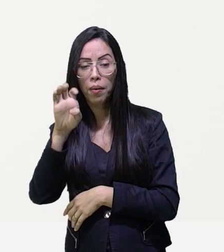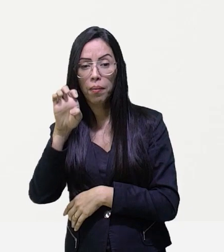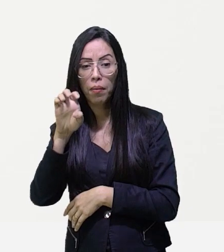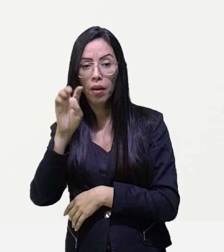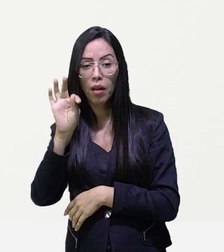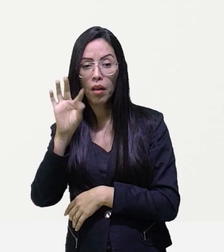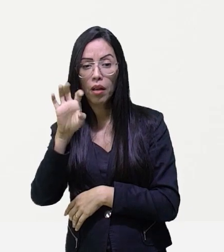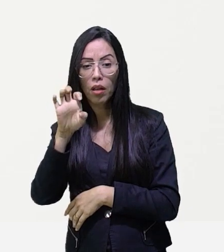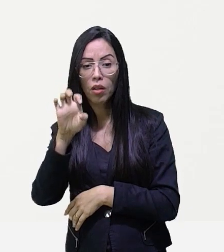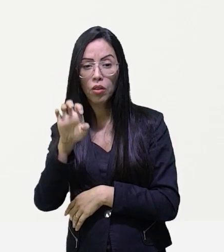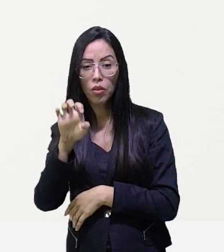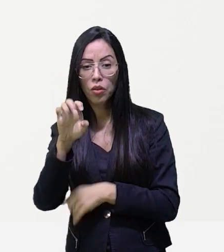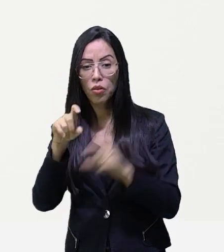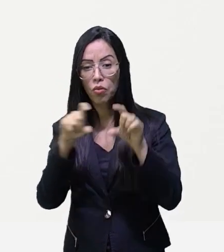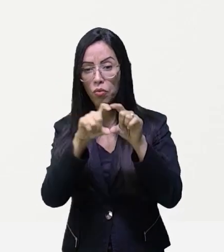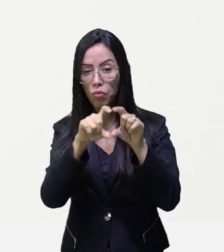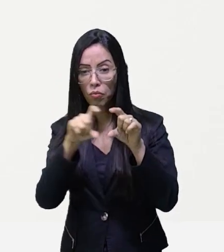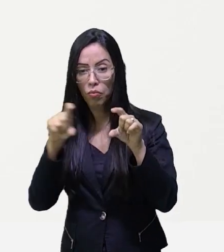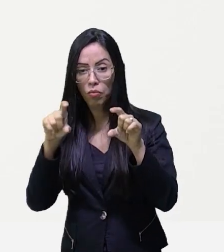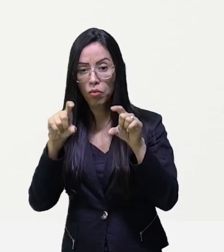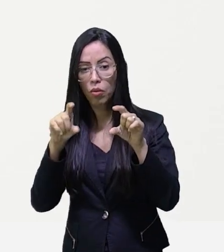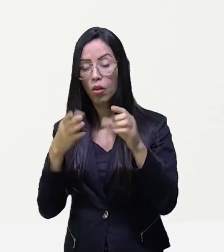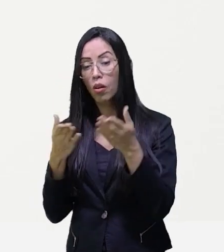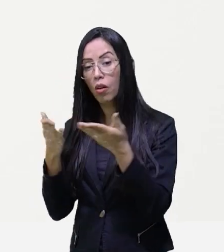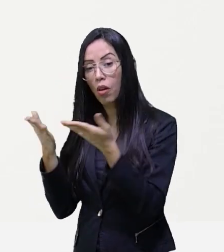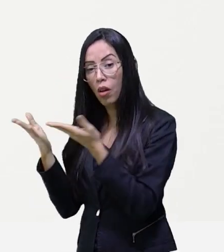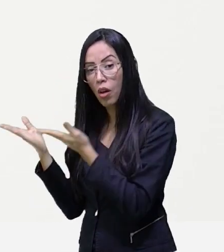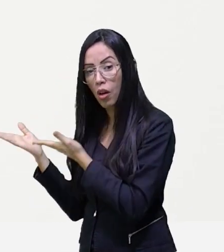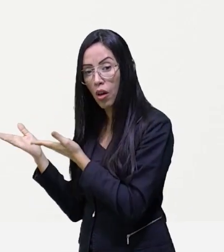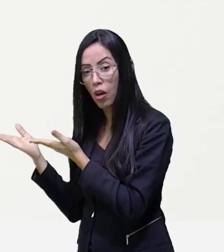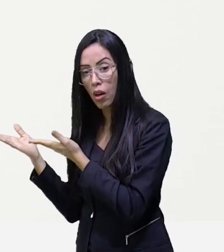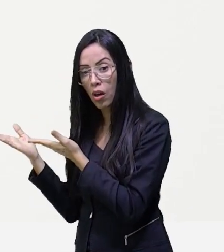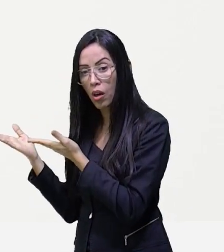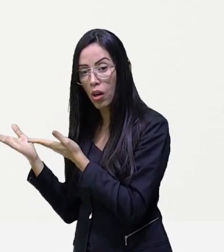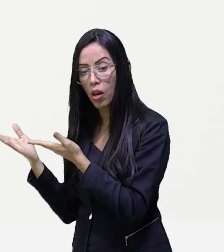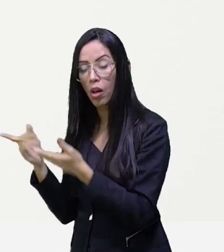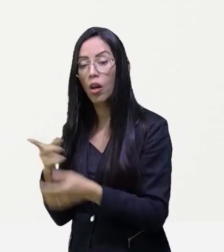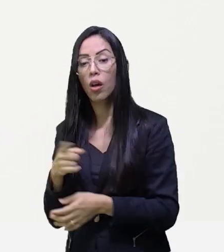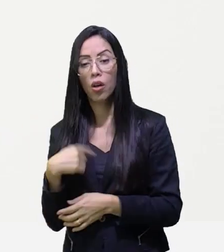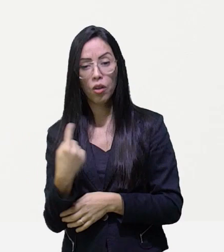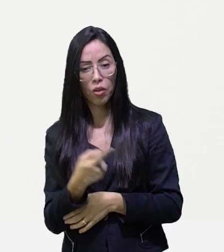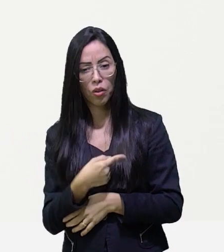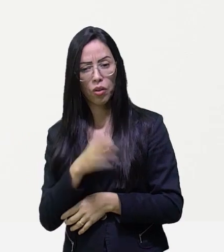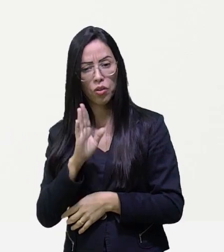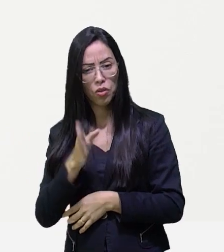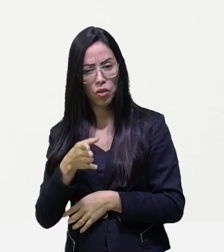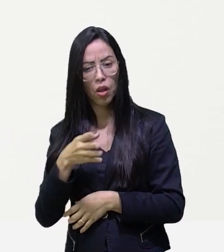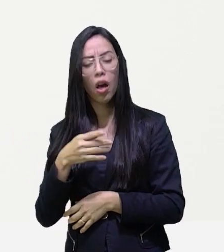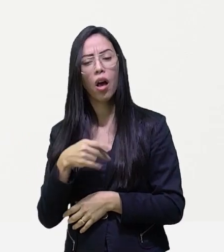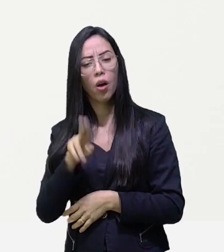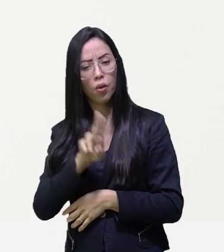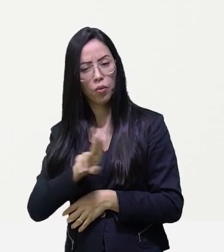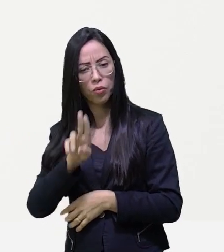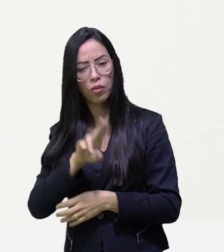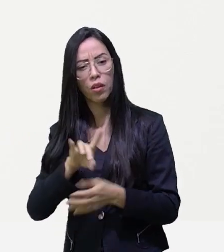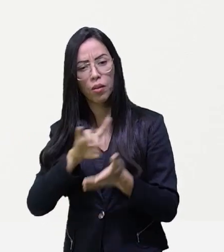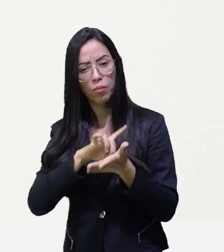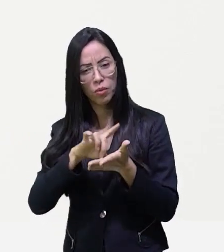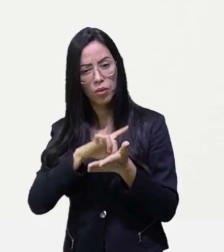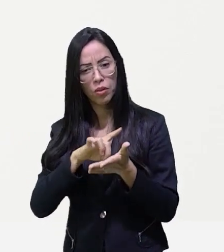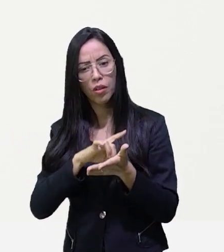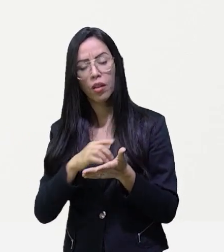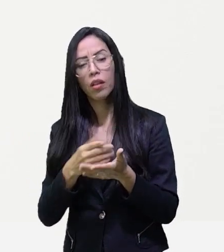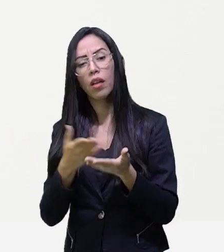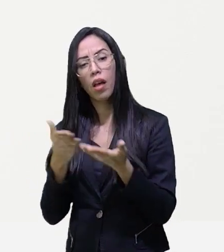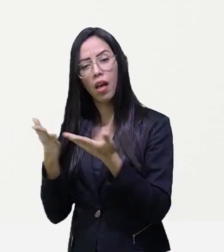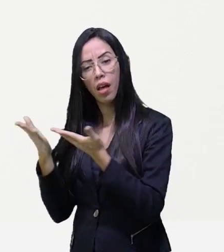claro, sobre o verbete de dicionário. Quantas vezes já não usamos dicionário na sala de aula, não é? Para a gente procurar, não é?